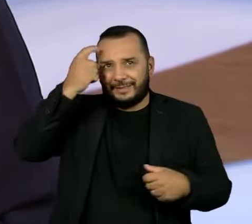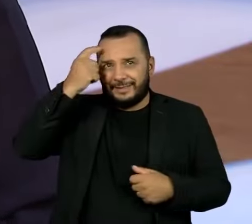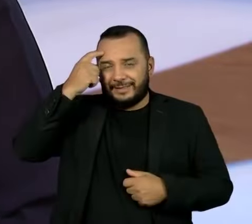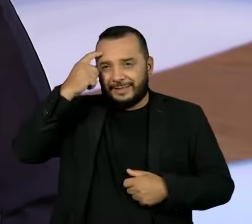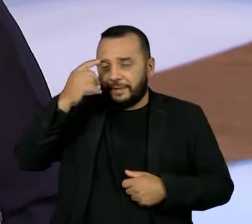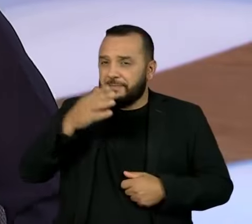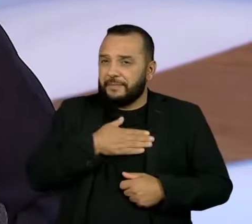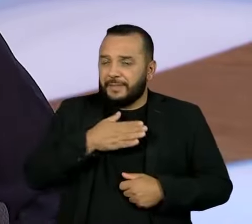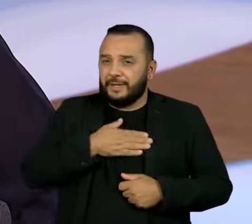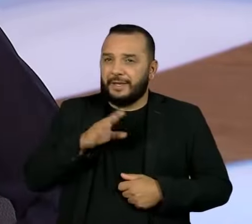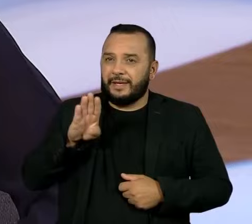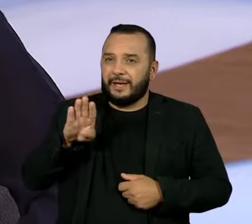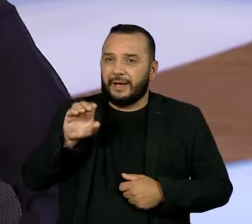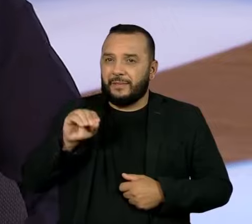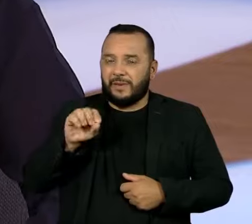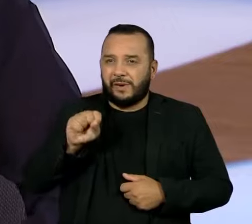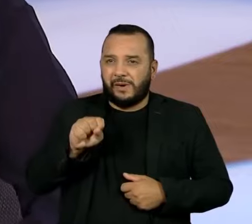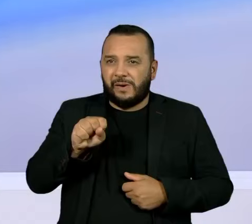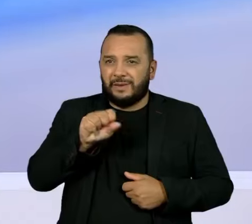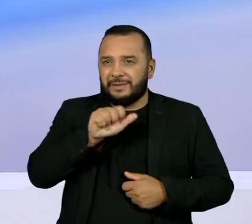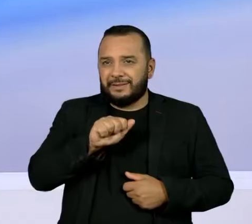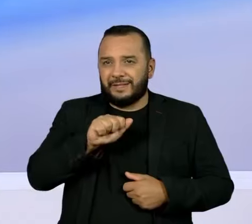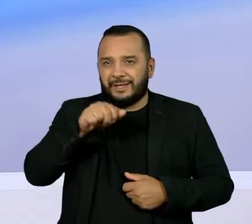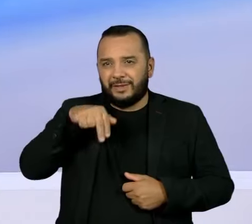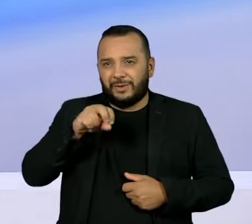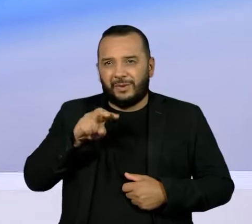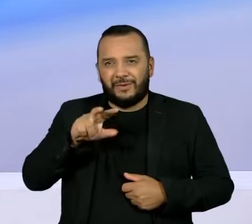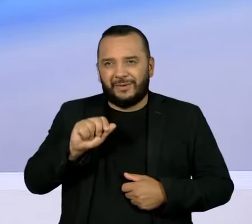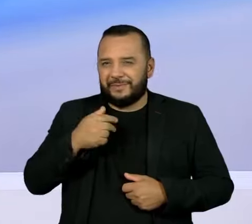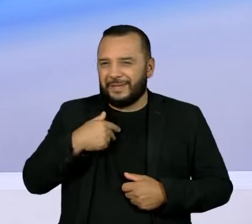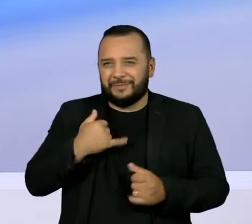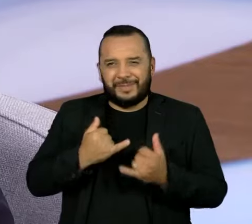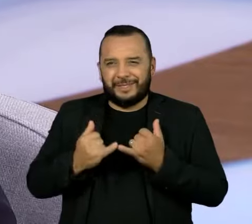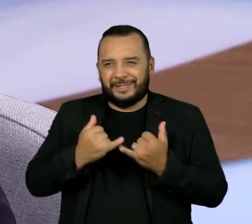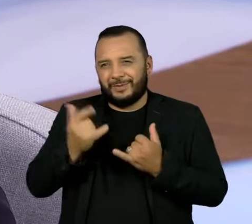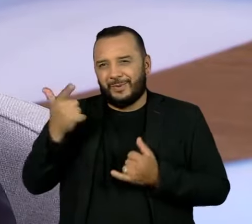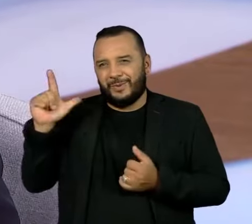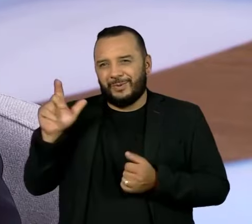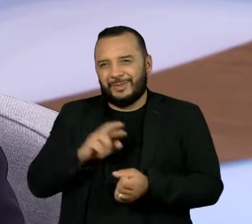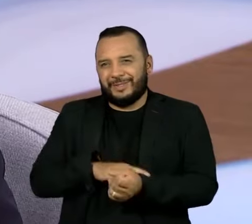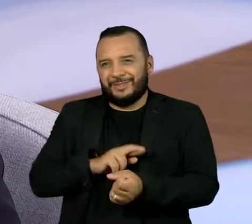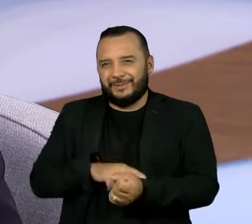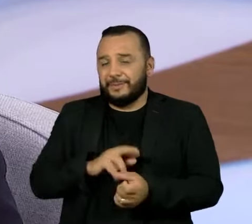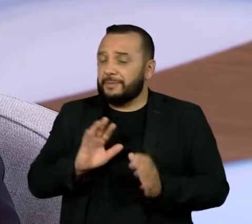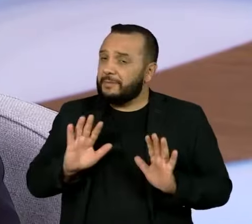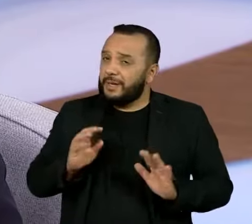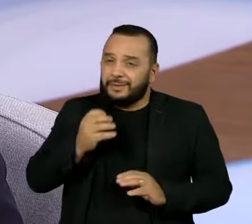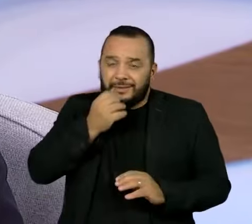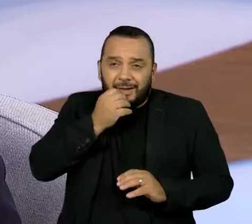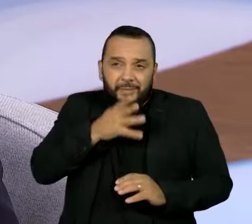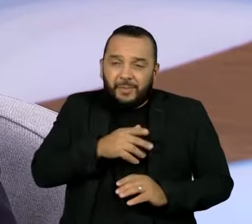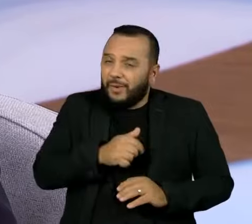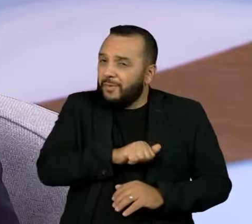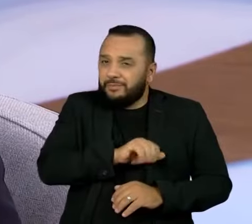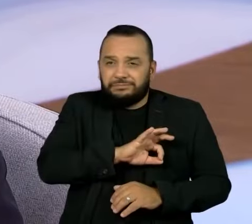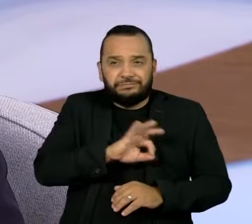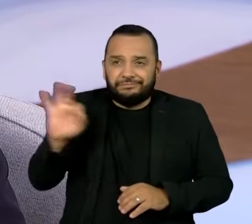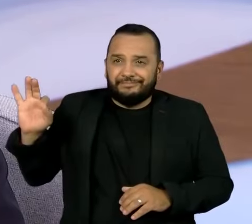bossa nova, que saiu rumba. E, né? Mas valeu, né? Valeu